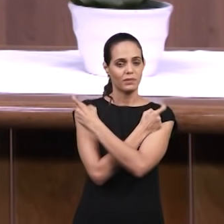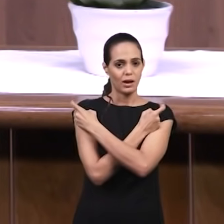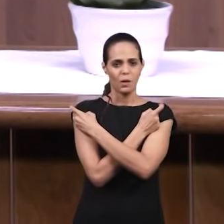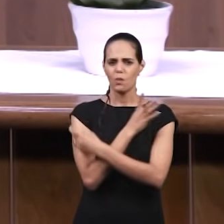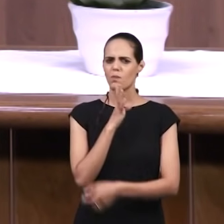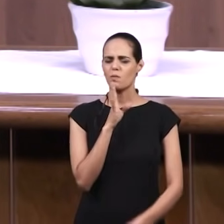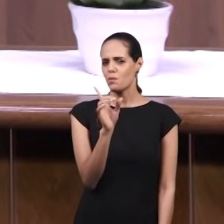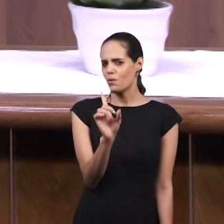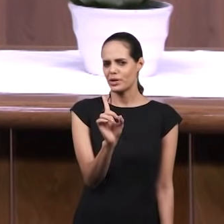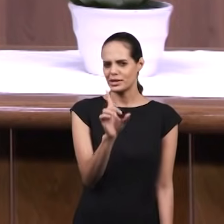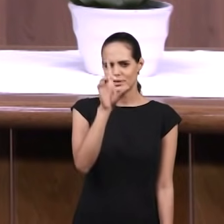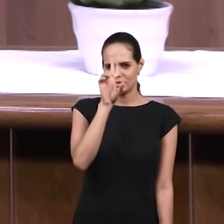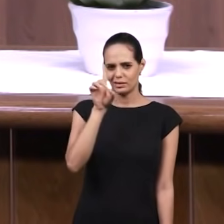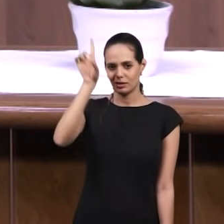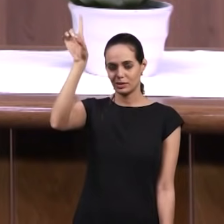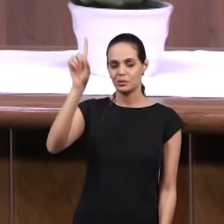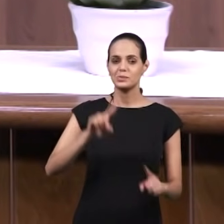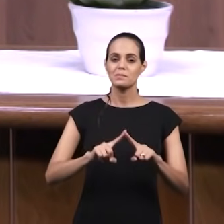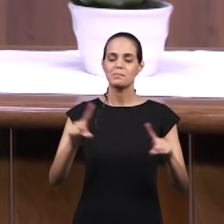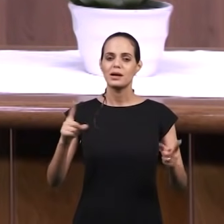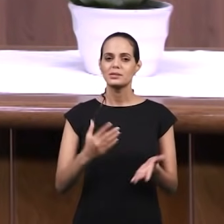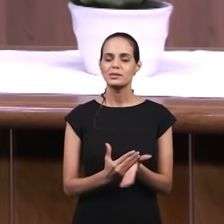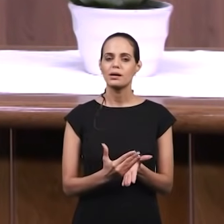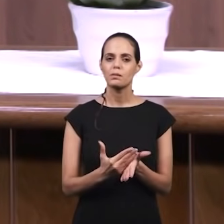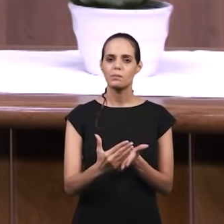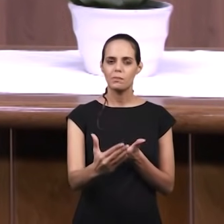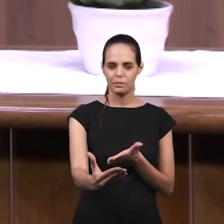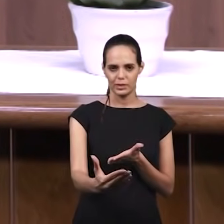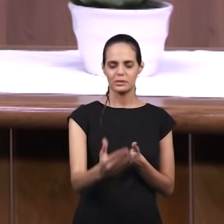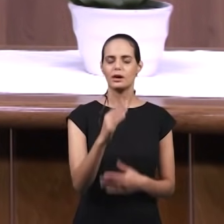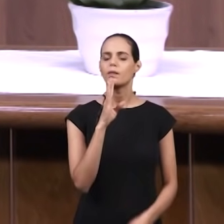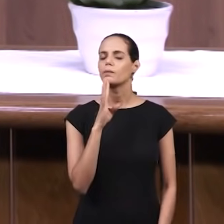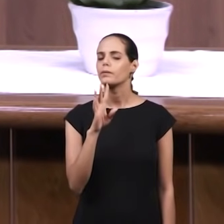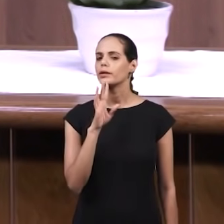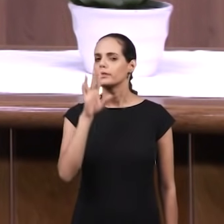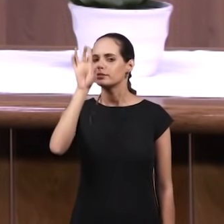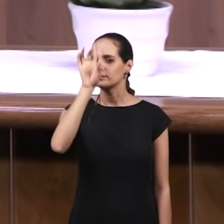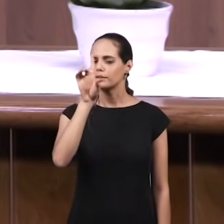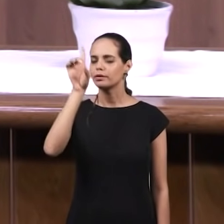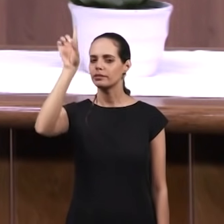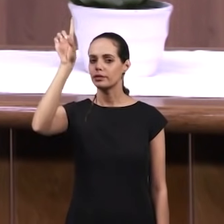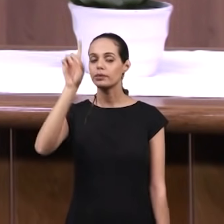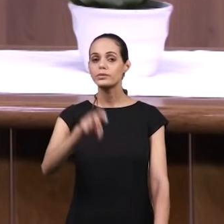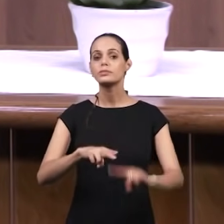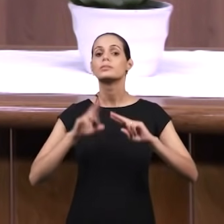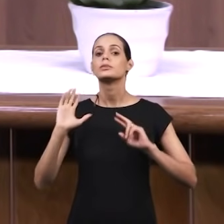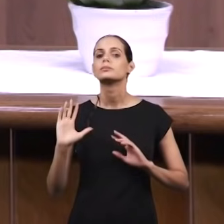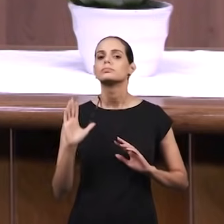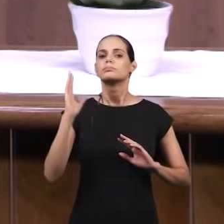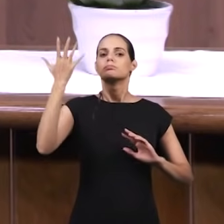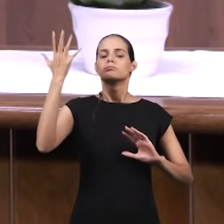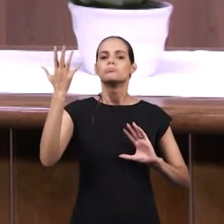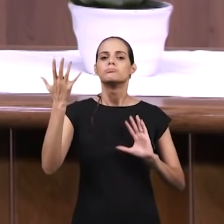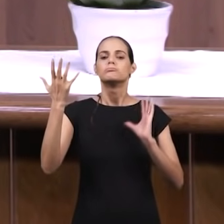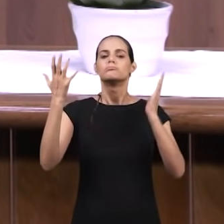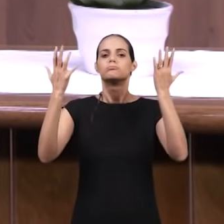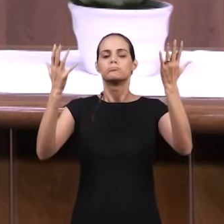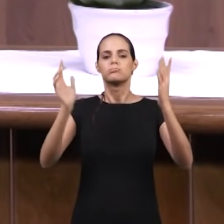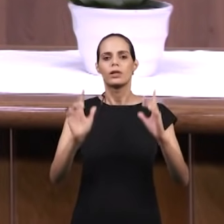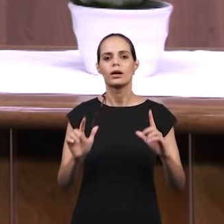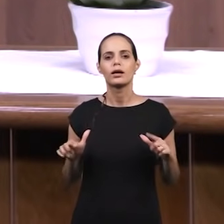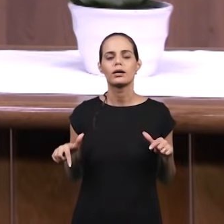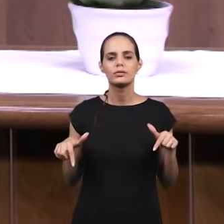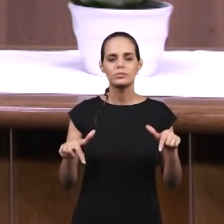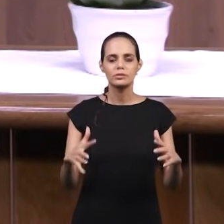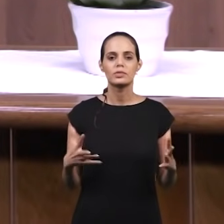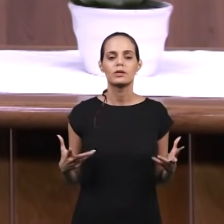Deus. Mas agora ele passaria a conhecer. Ele passaria a conhecer pelos grandes feitos que